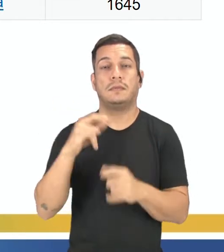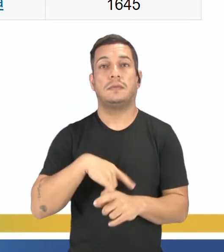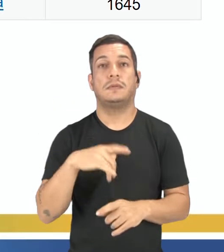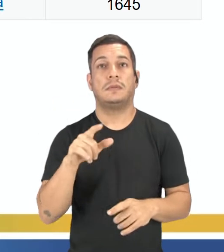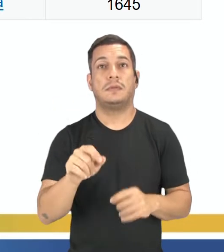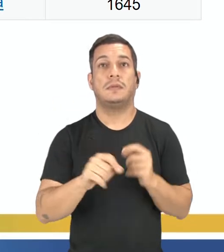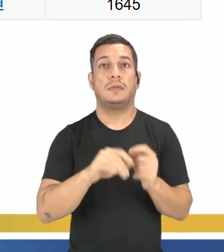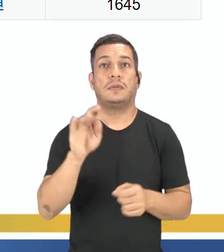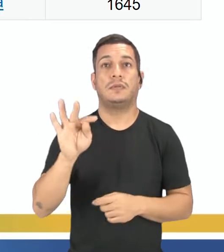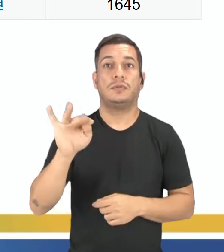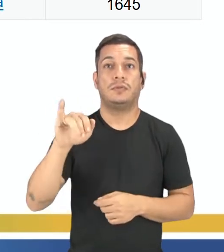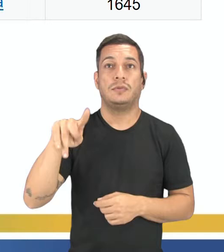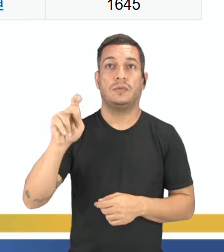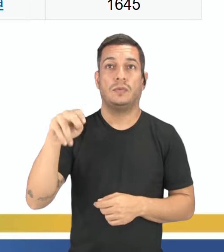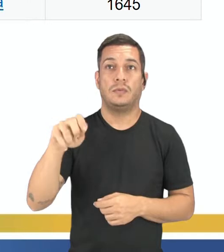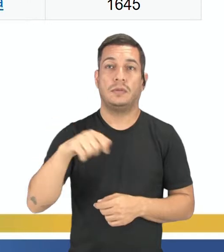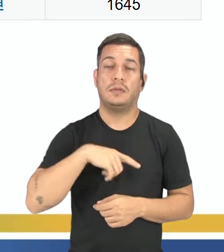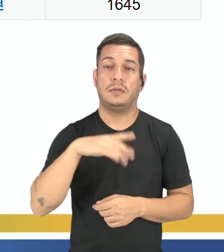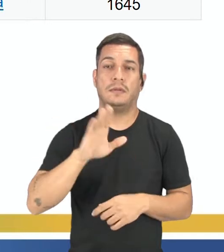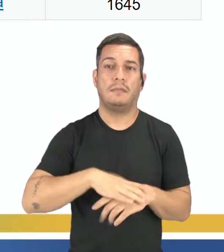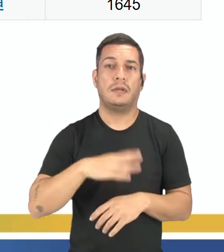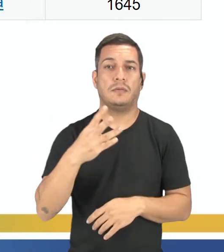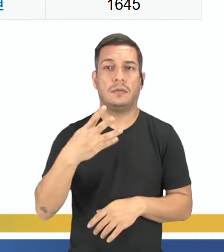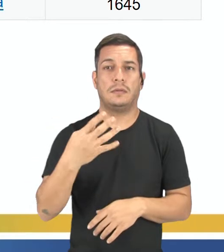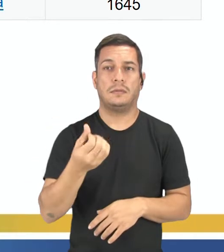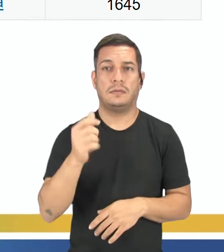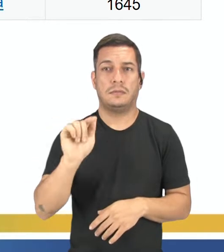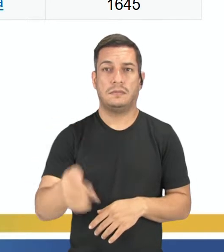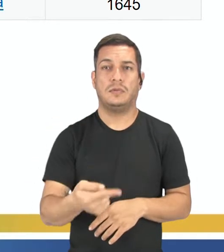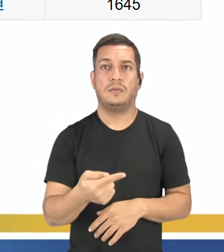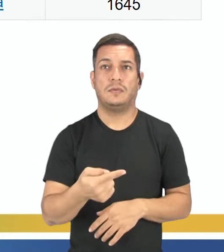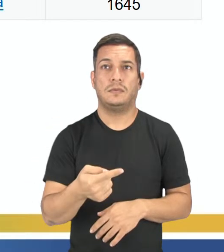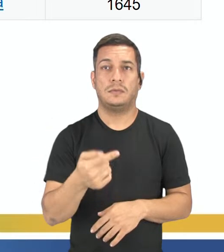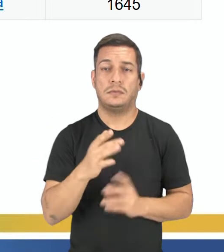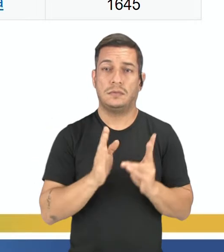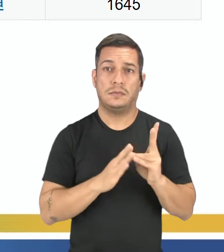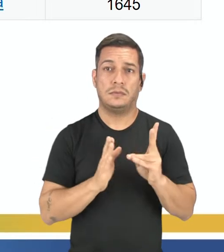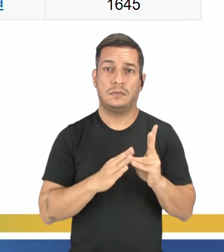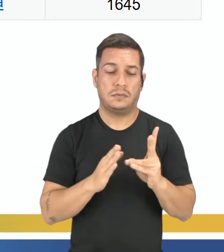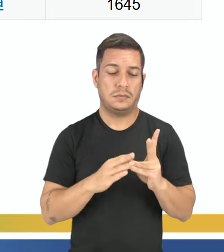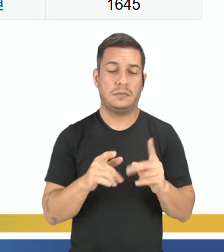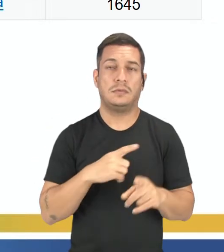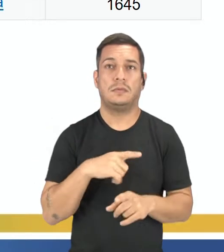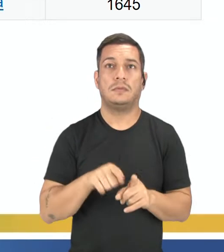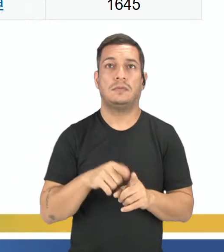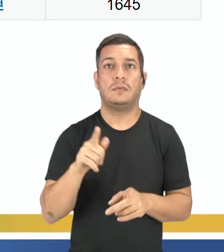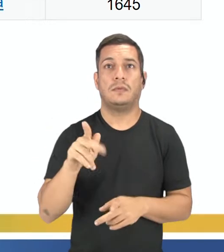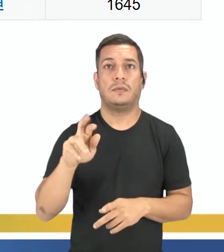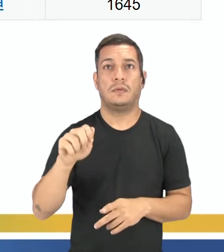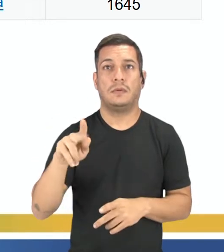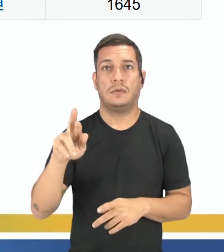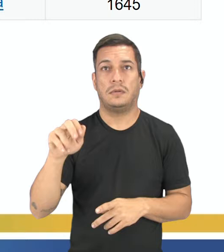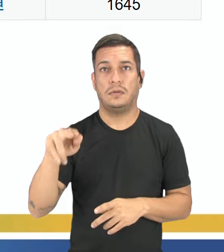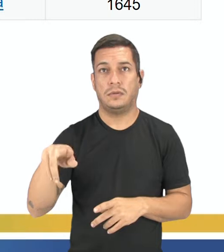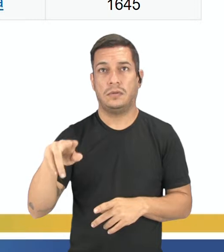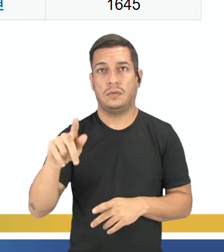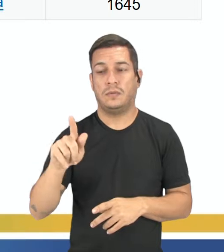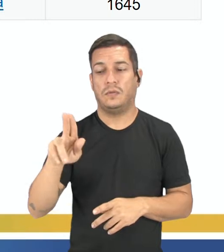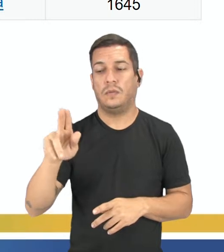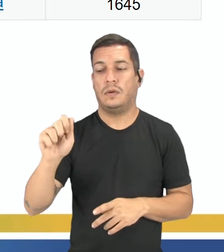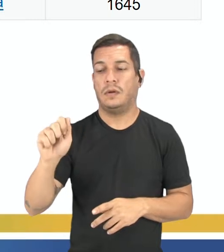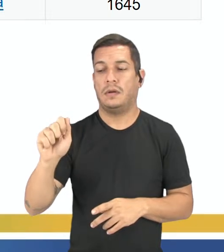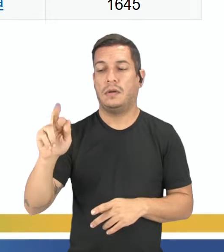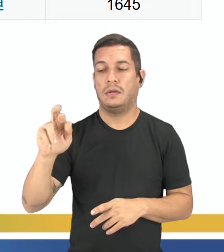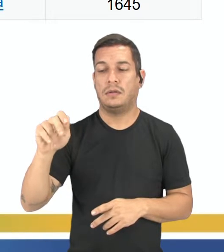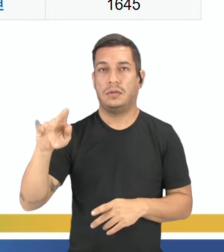A gente tem aqui a etnia ticuna, que tem mais de 46 mil índios, a gente tem o Guarani Kaiowá,